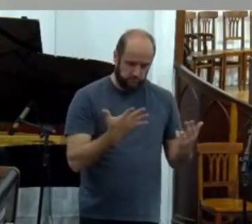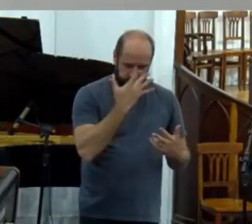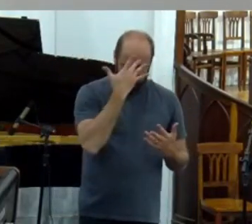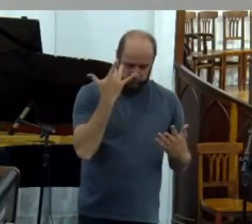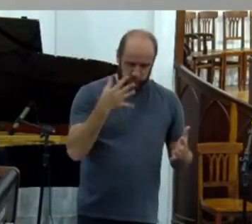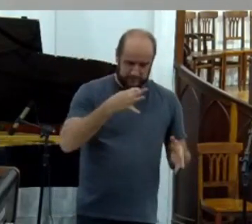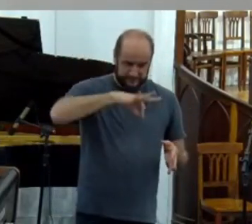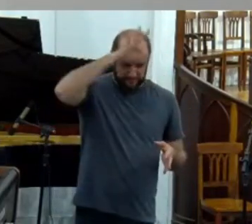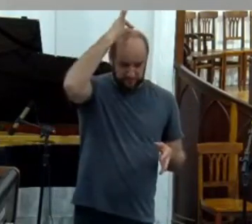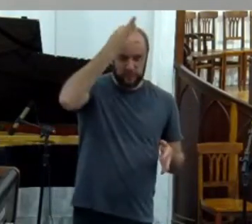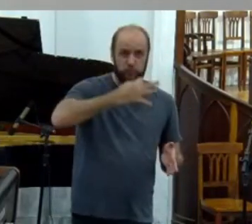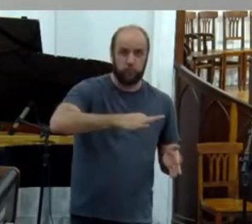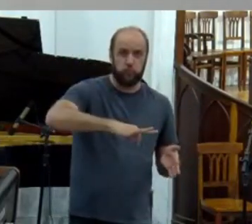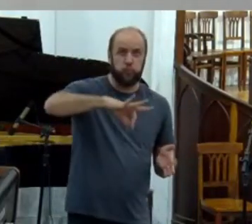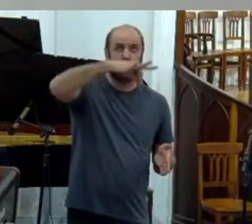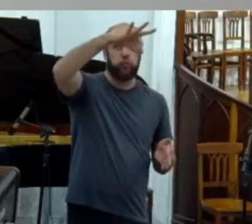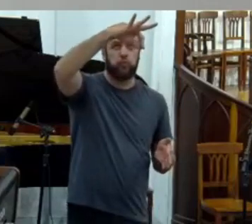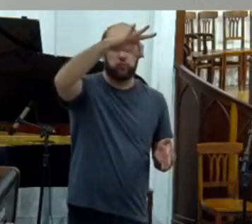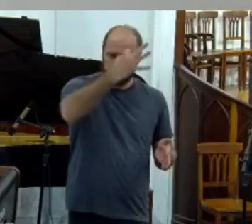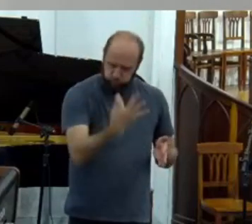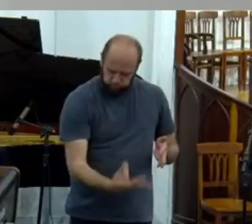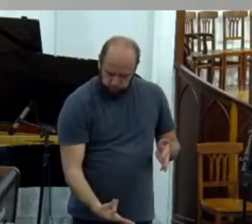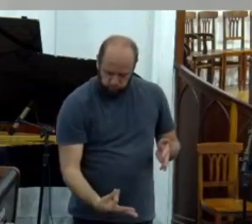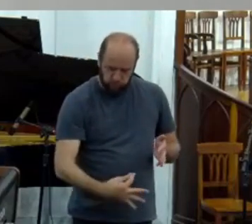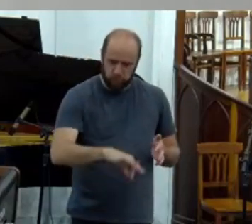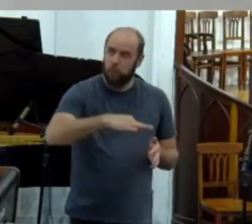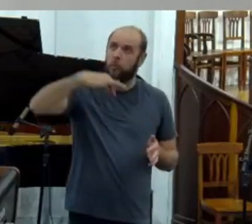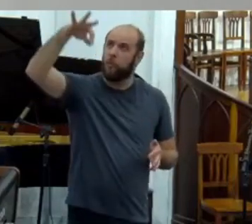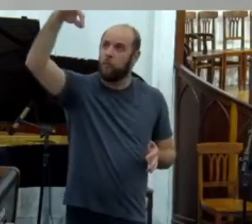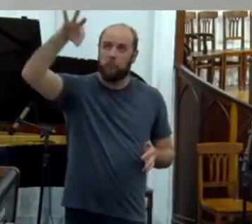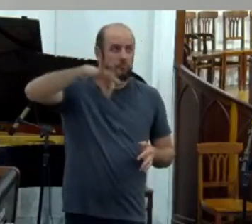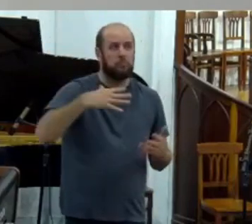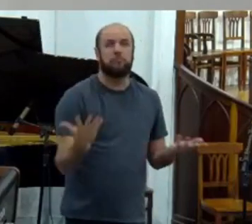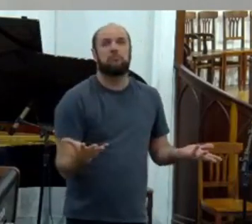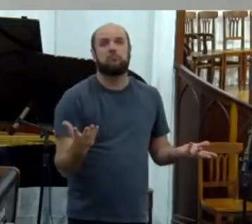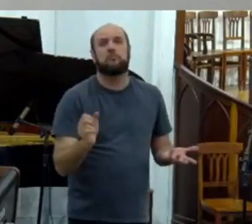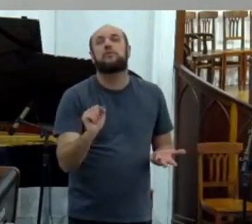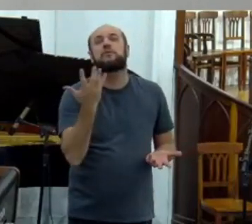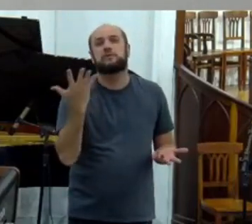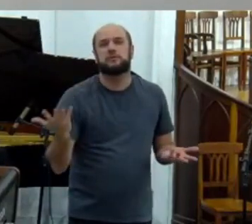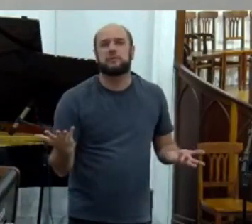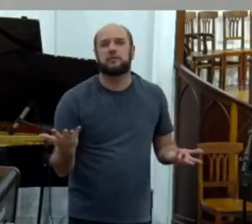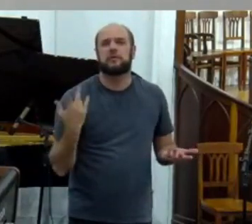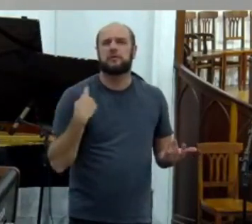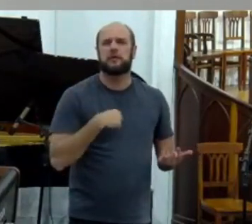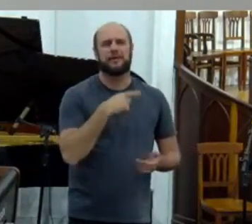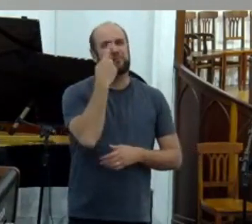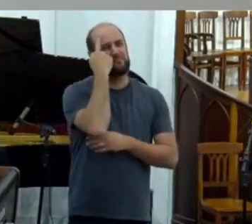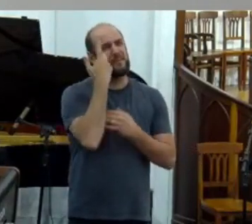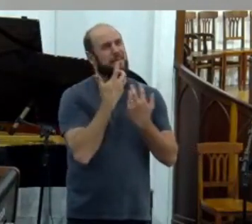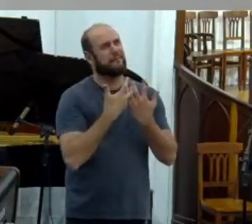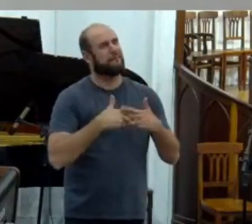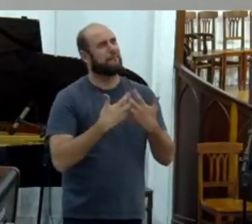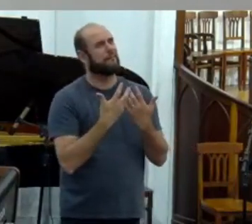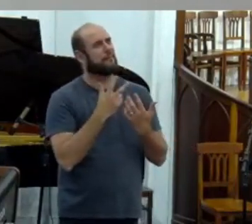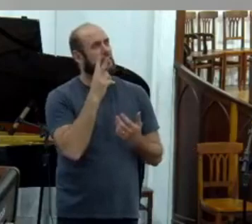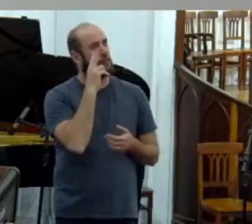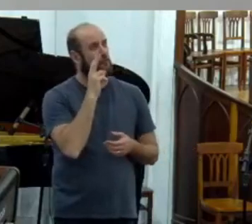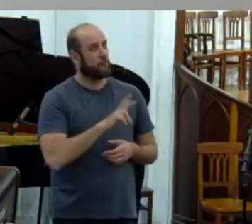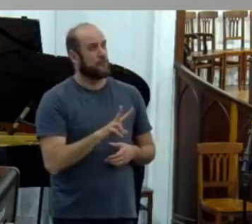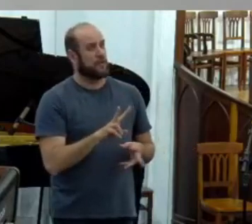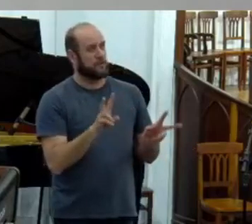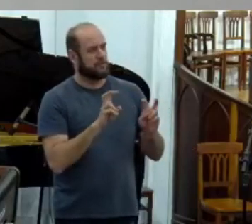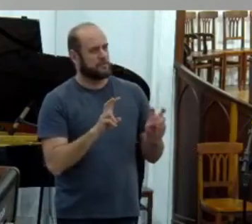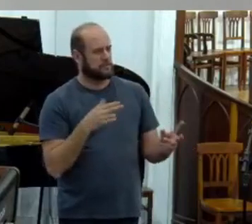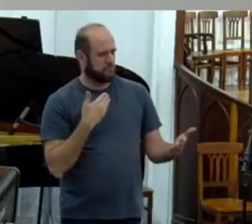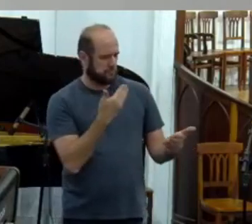morrem. Será que vai para a terra? Será que volta para Deus? E muitas vezes a gente fica pensando, e talvez até olhemos num primeiro momento para esse texto e